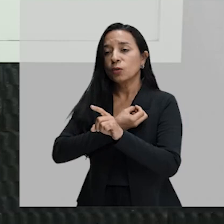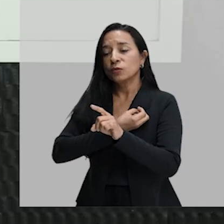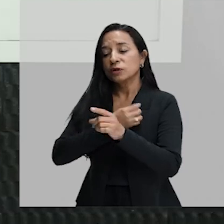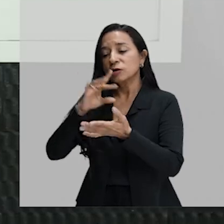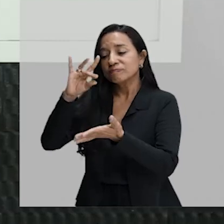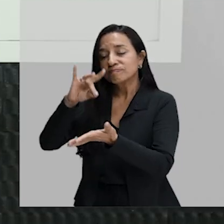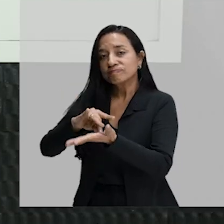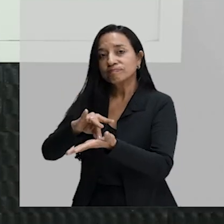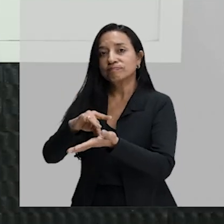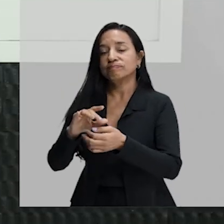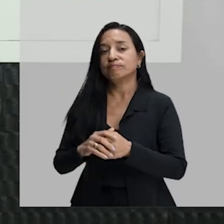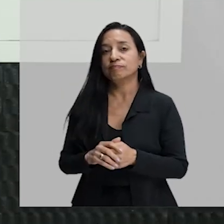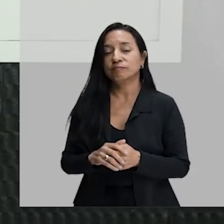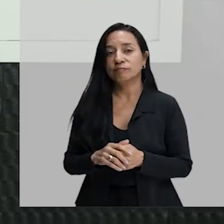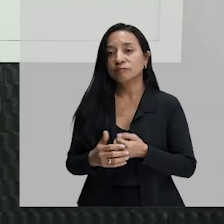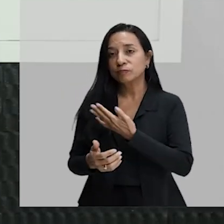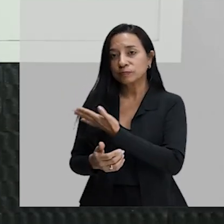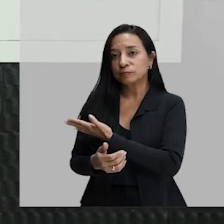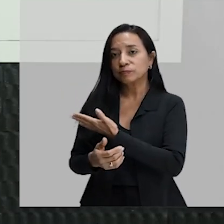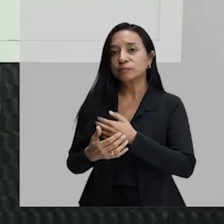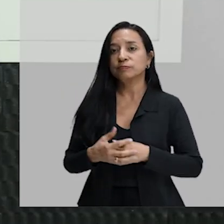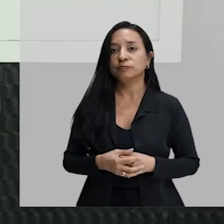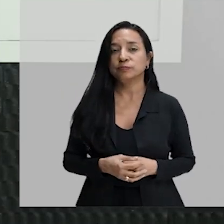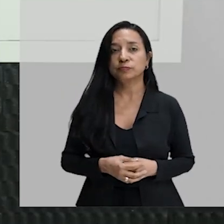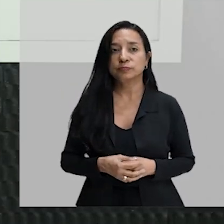aparente. Tá? Com isso, ó,